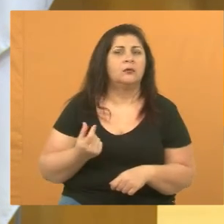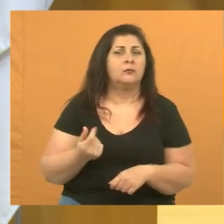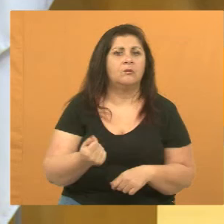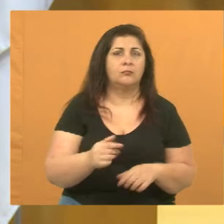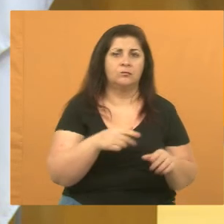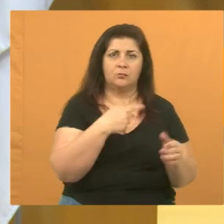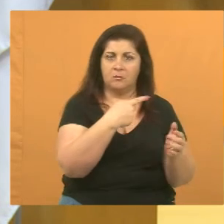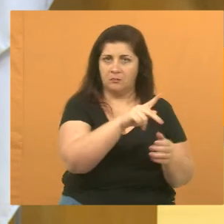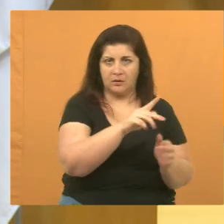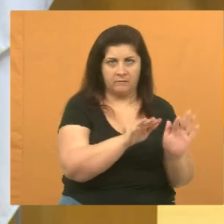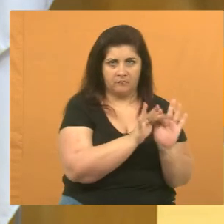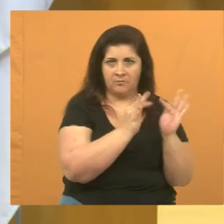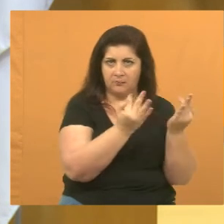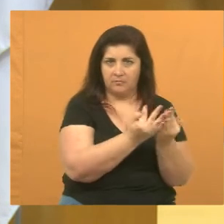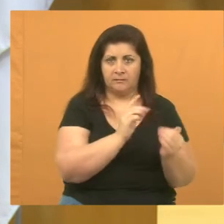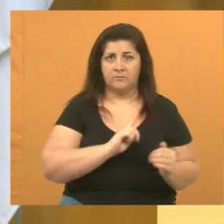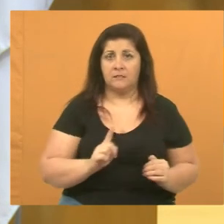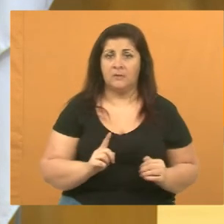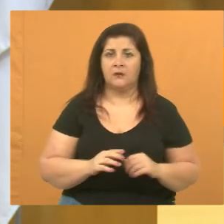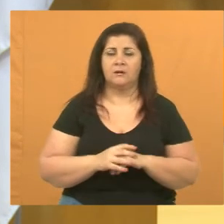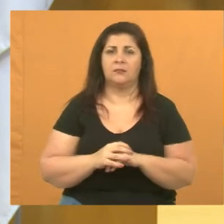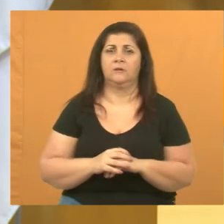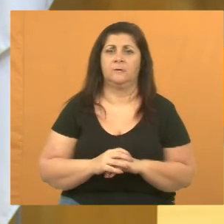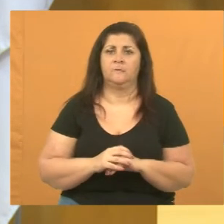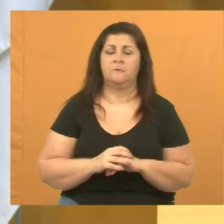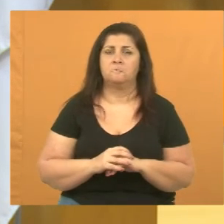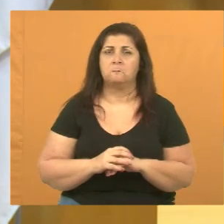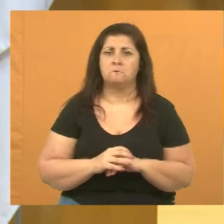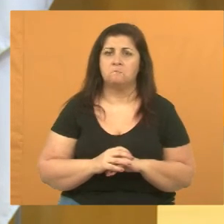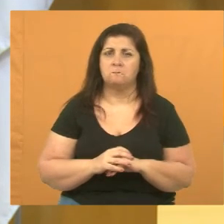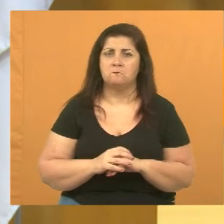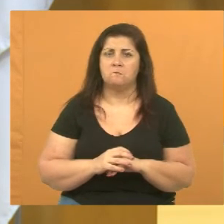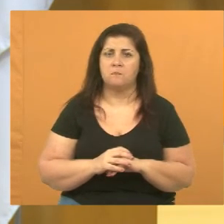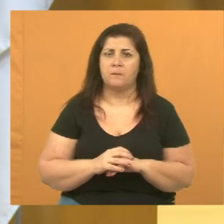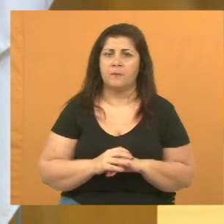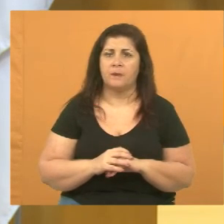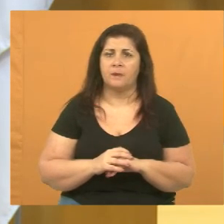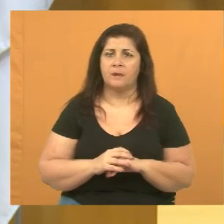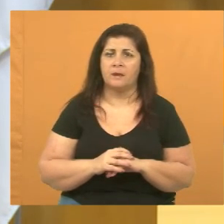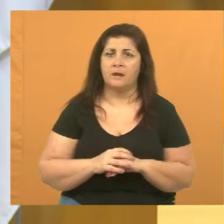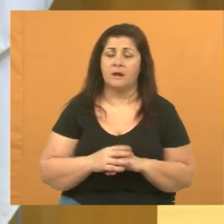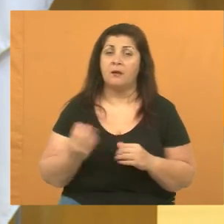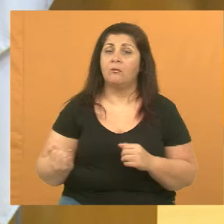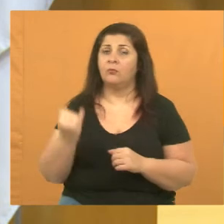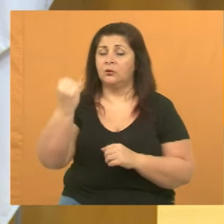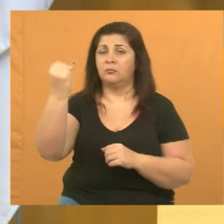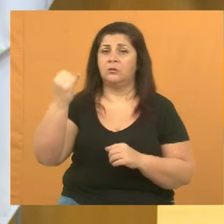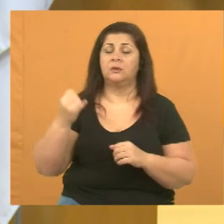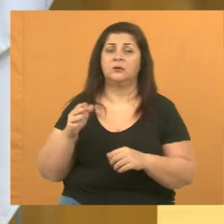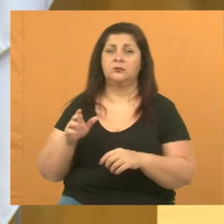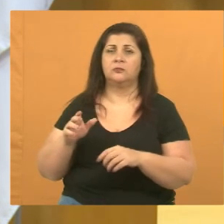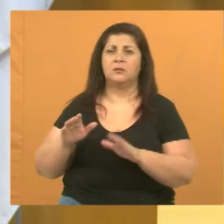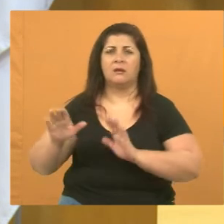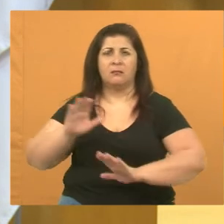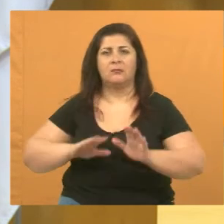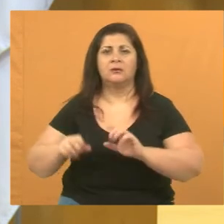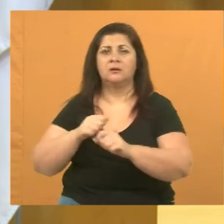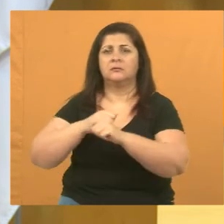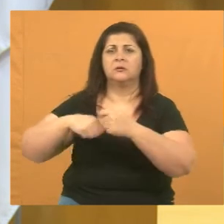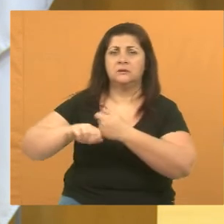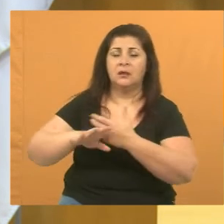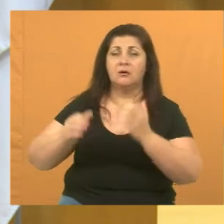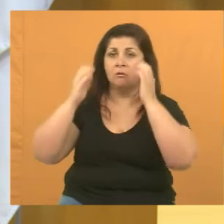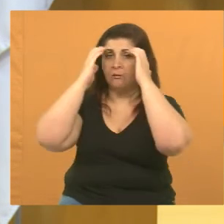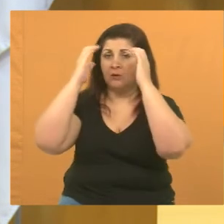família beneficiada. Trata-se de proposição da mais alta relevância social que traz medida de